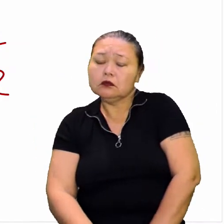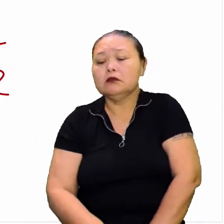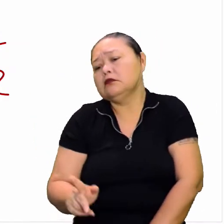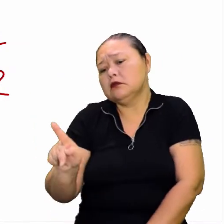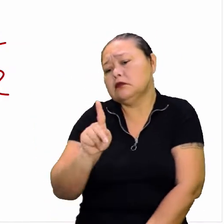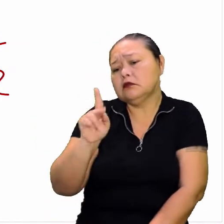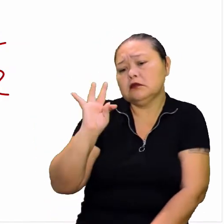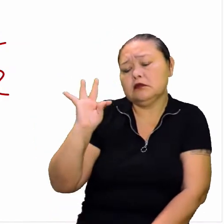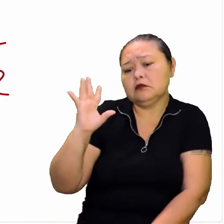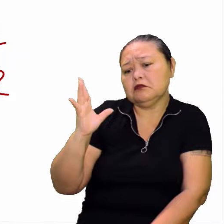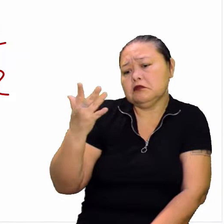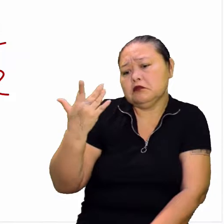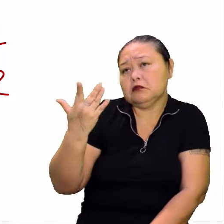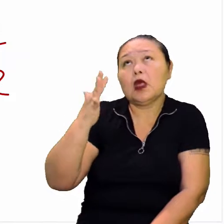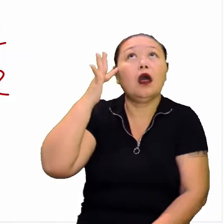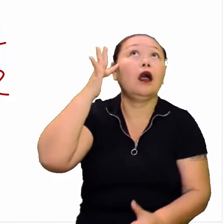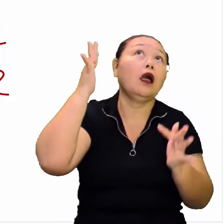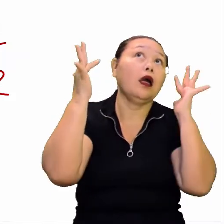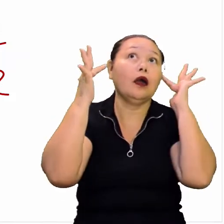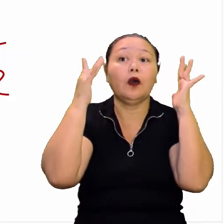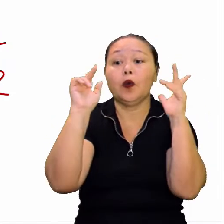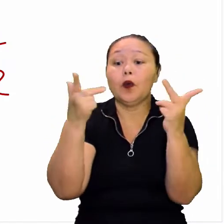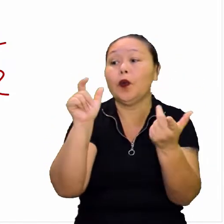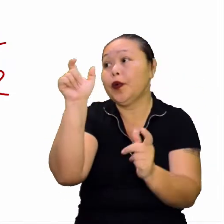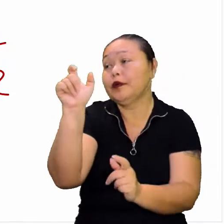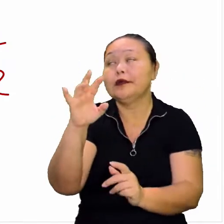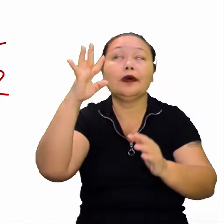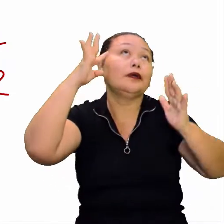Professor, será que isso não foi imaginado pelo